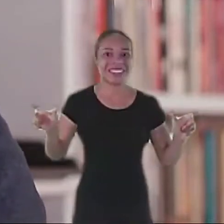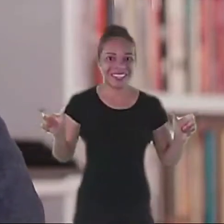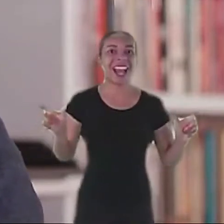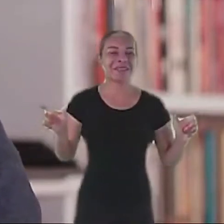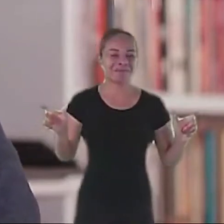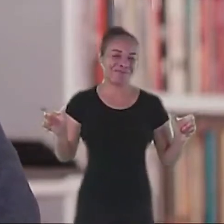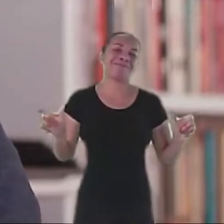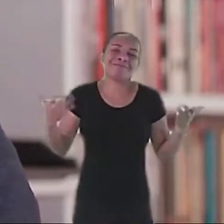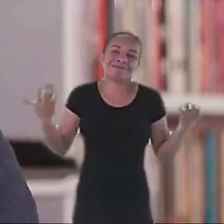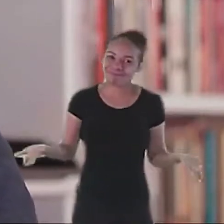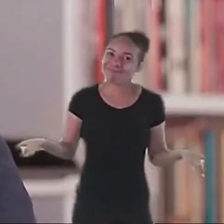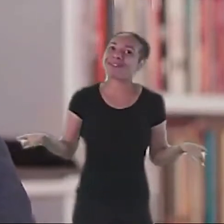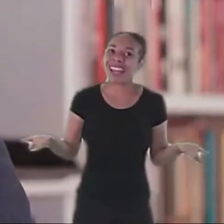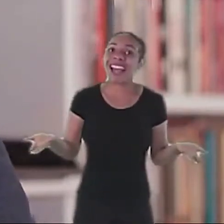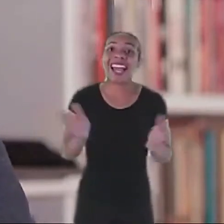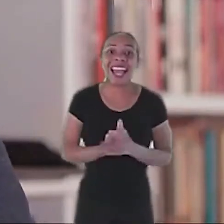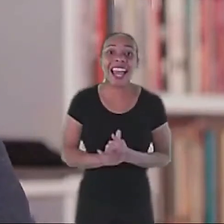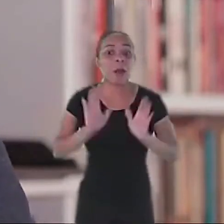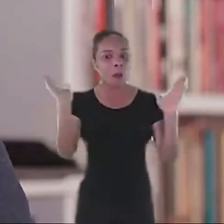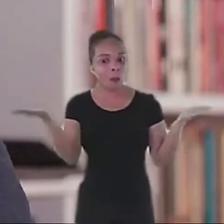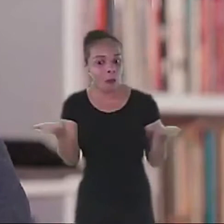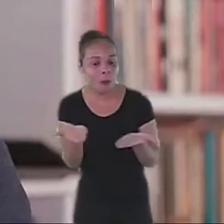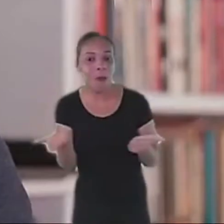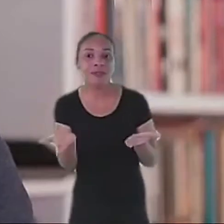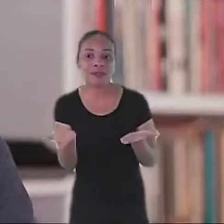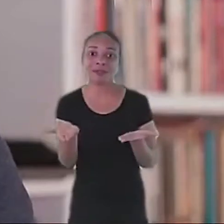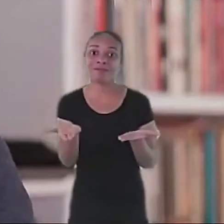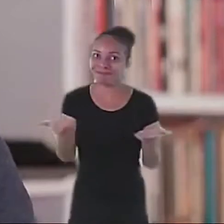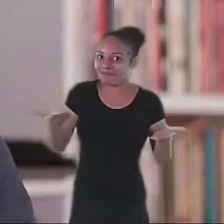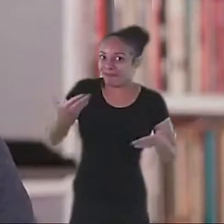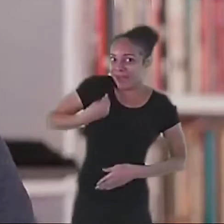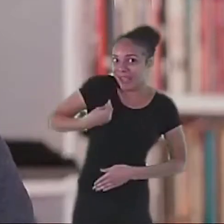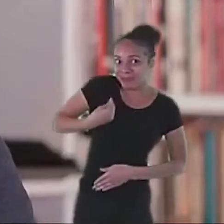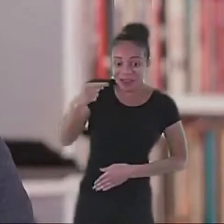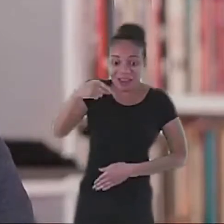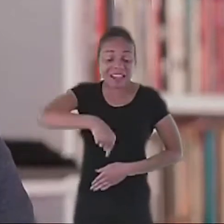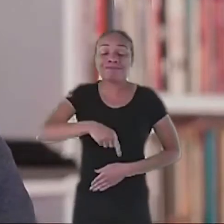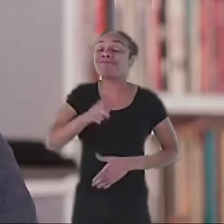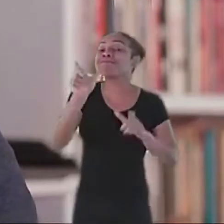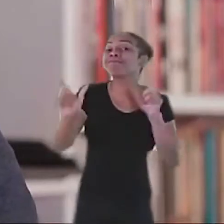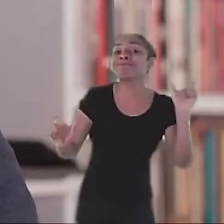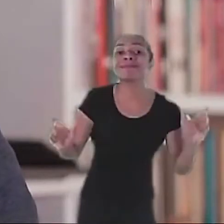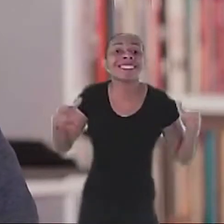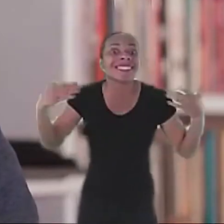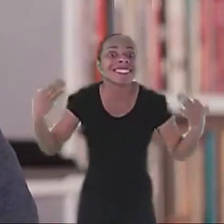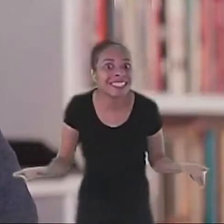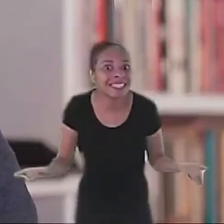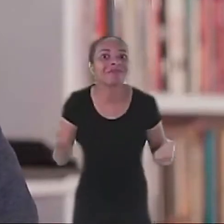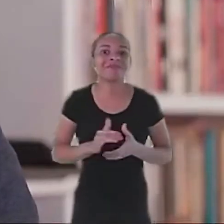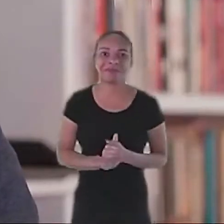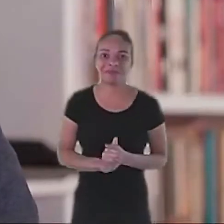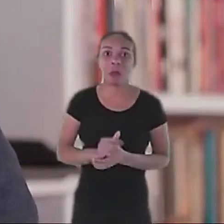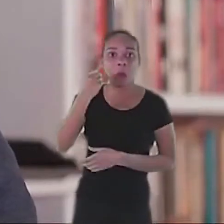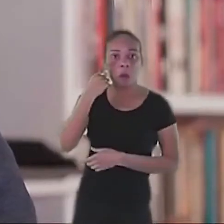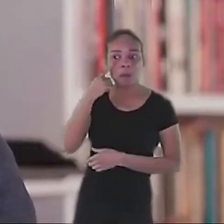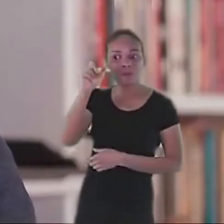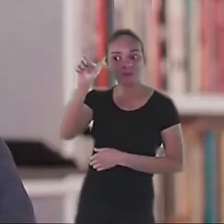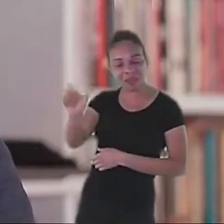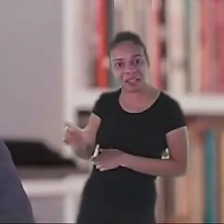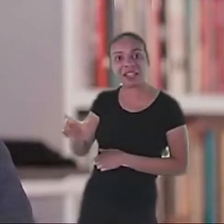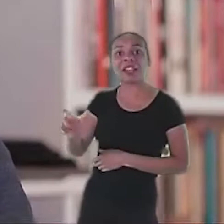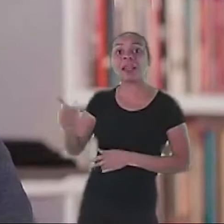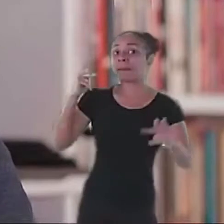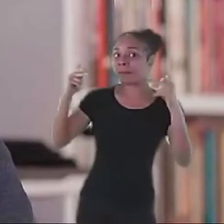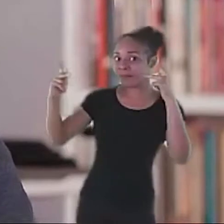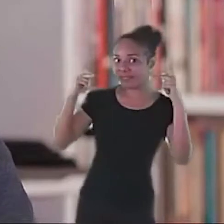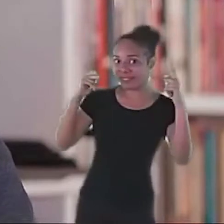quem está hoje conosco no nosso Sempre um Papo, que é o psiquiatra e